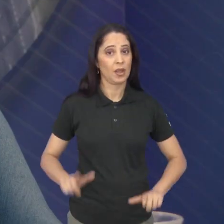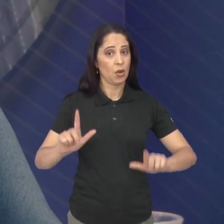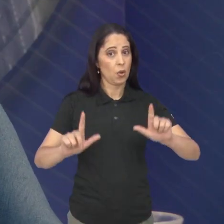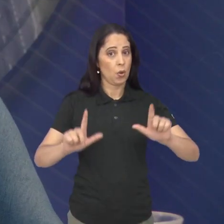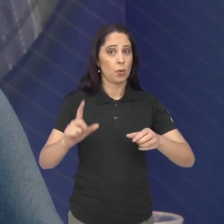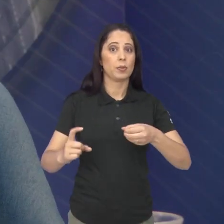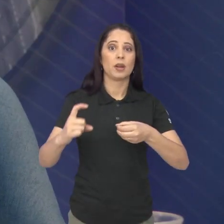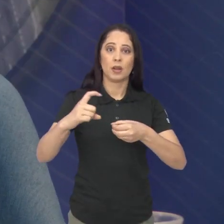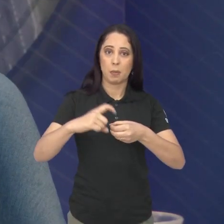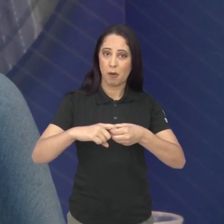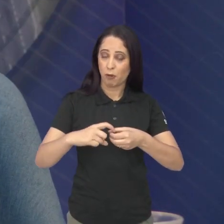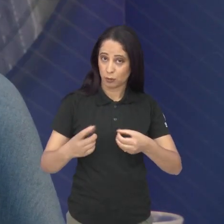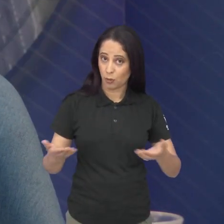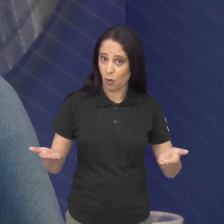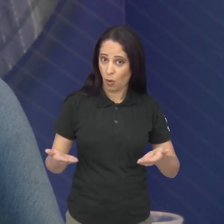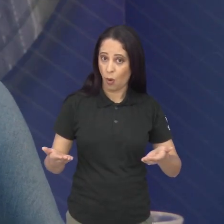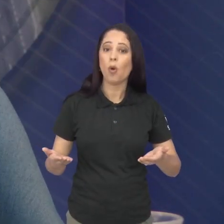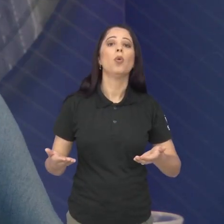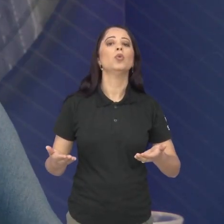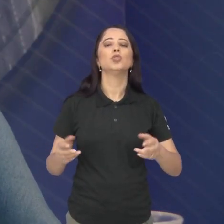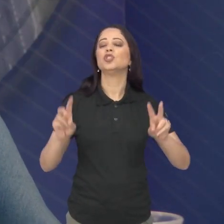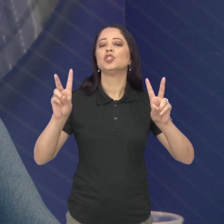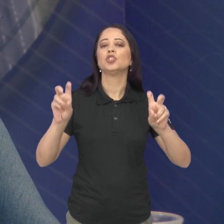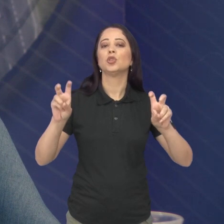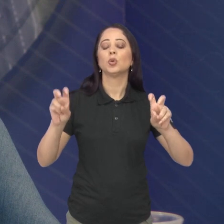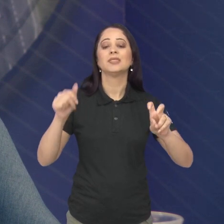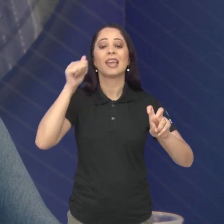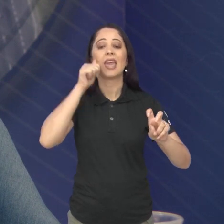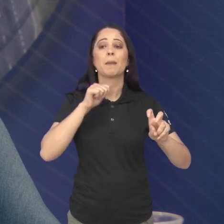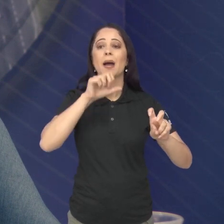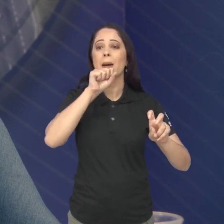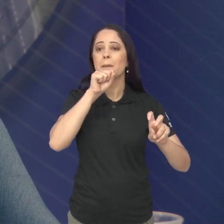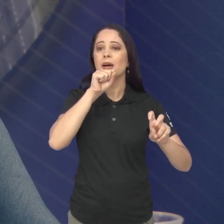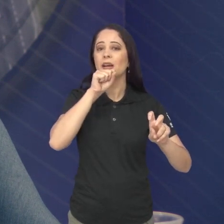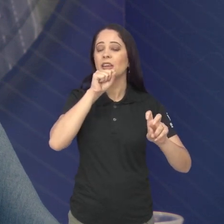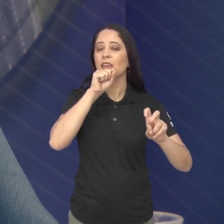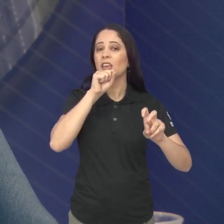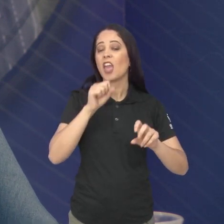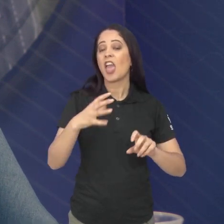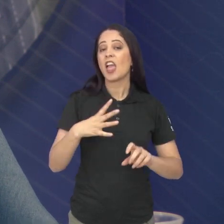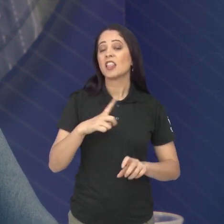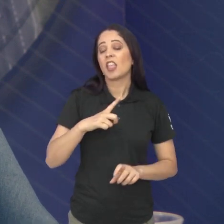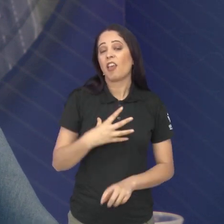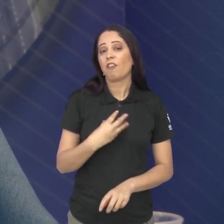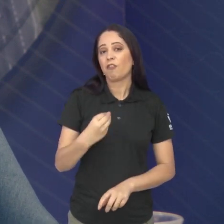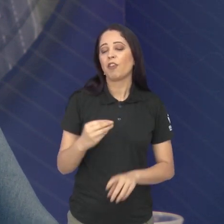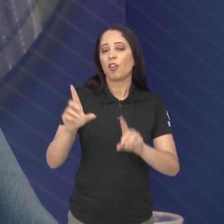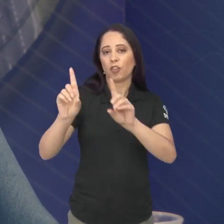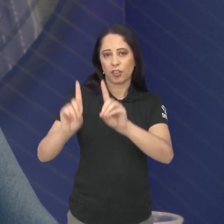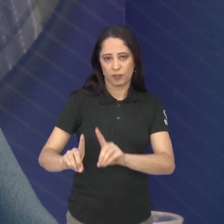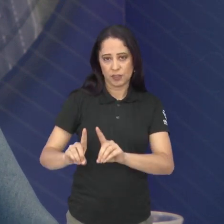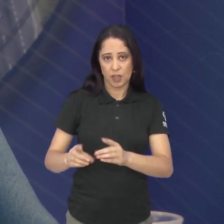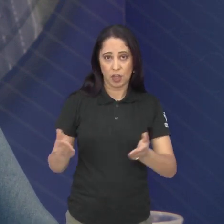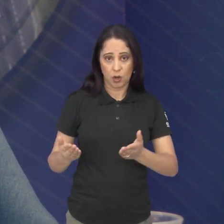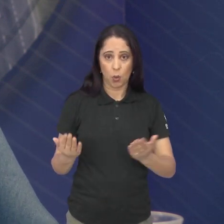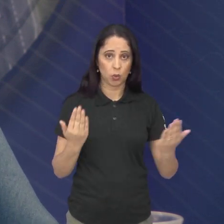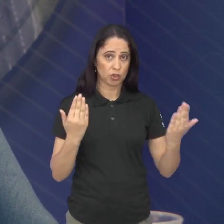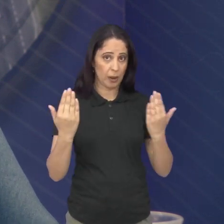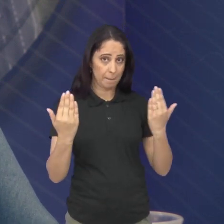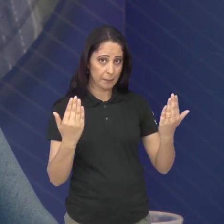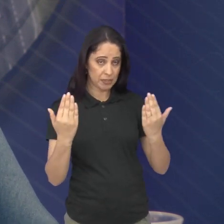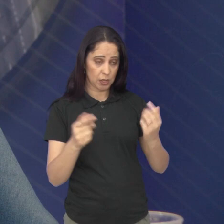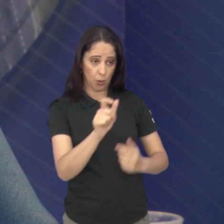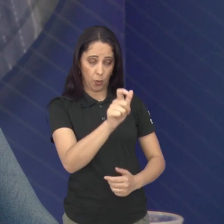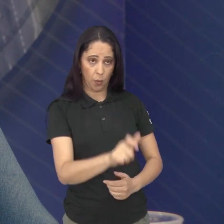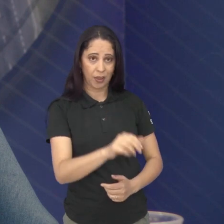Estamos de volta com o Diálogos da Cidade. Hoje estamos falando sobre mães atípicas. Eu estou recebendo a psicóloga Andressa Levick e também